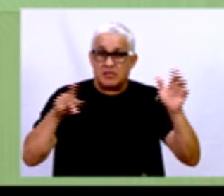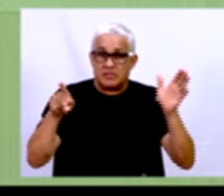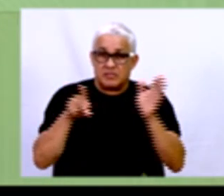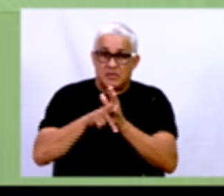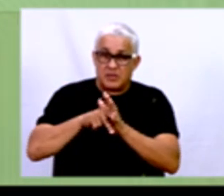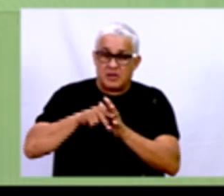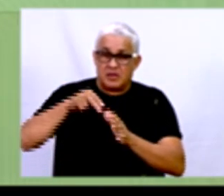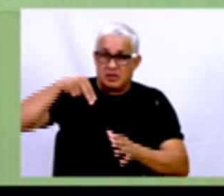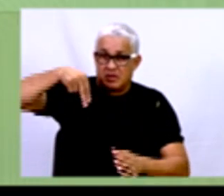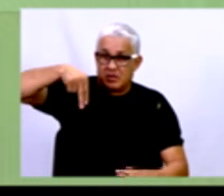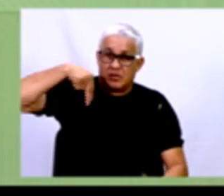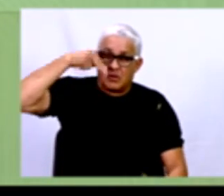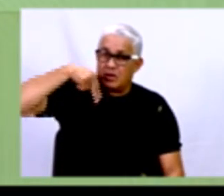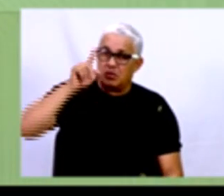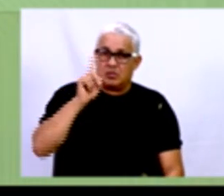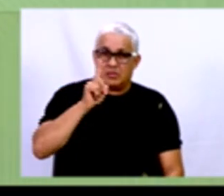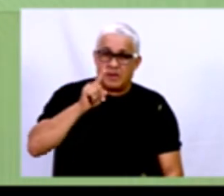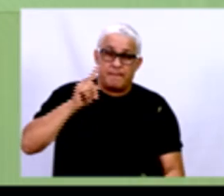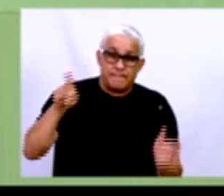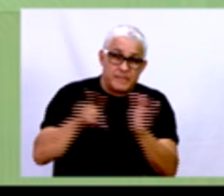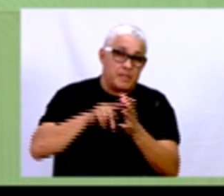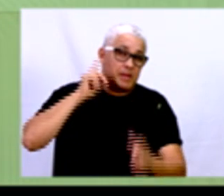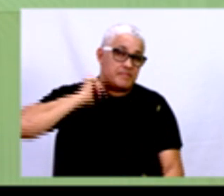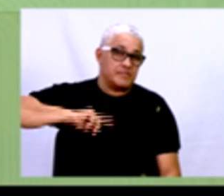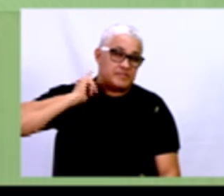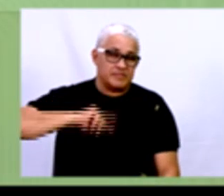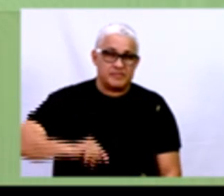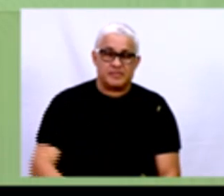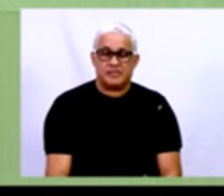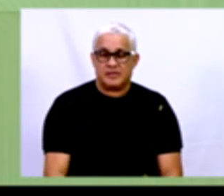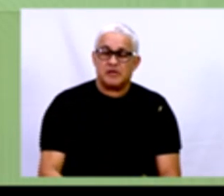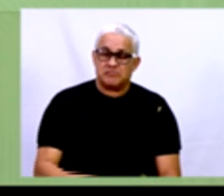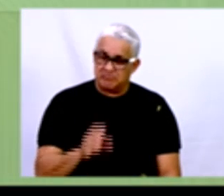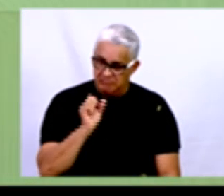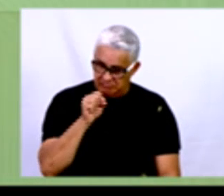linguagem do mineiro, sô. Isso mesmo. Então, nós temos a